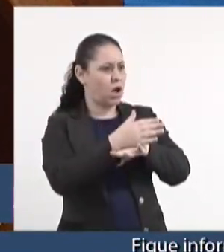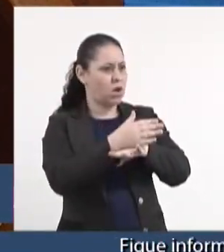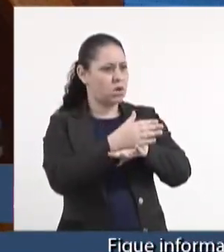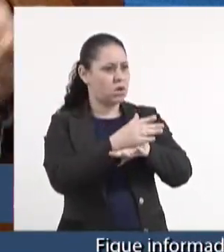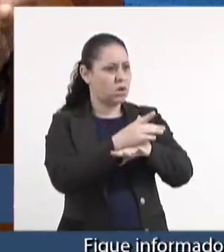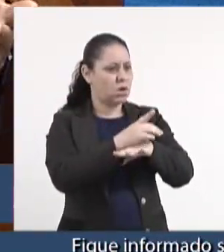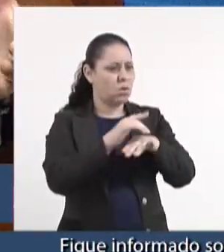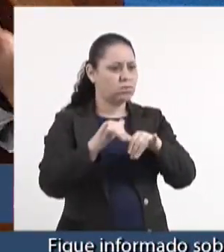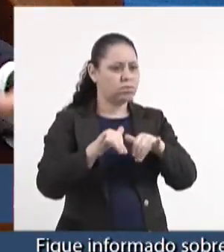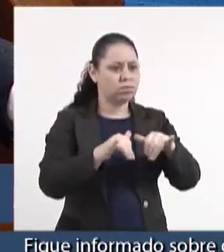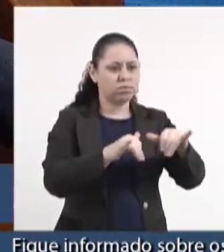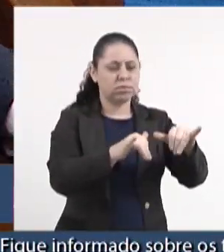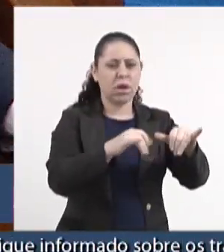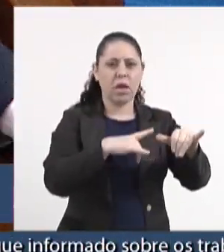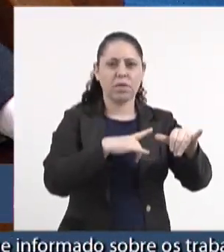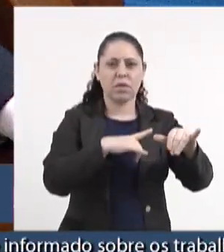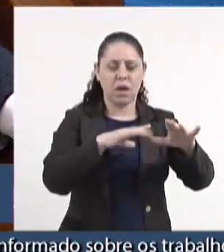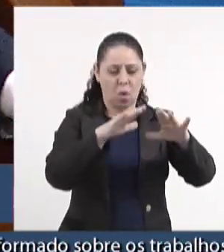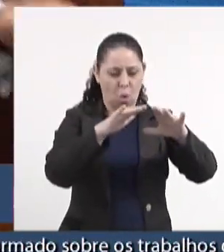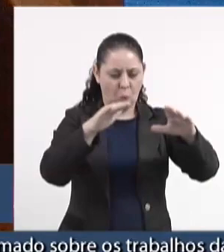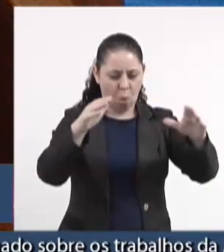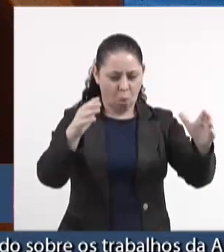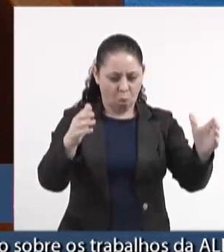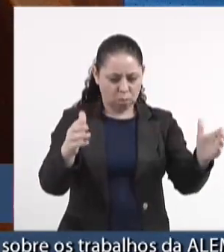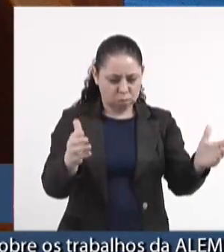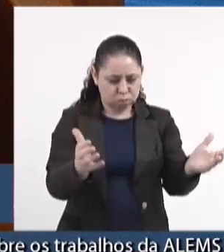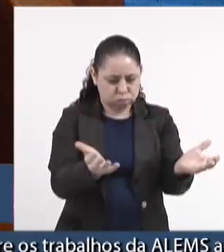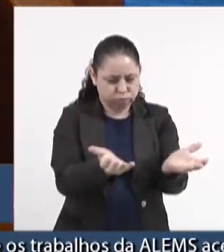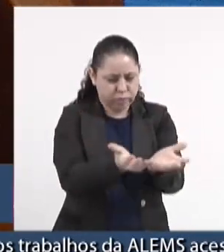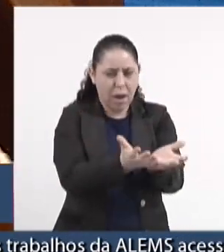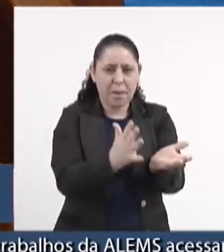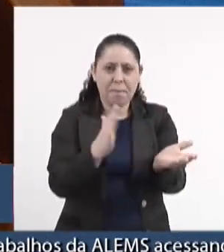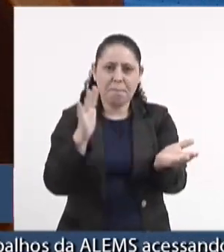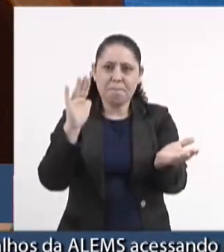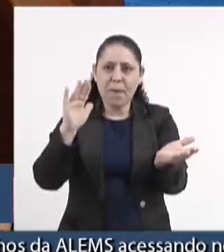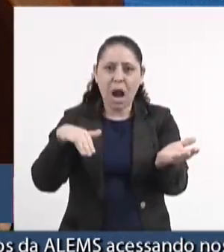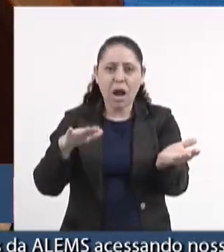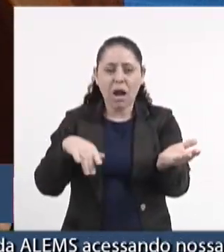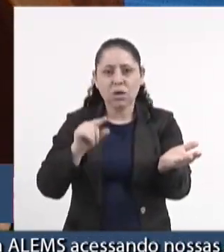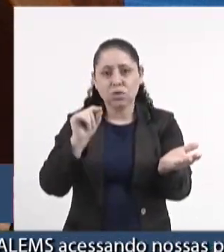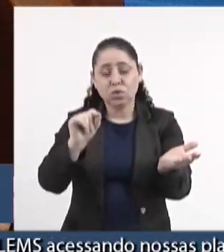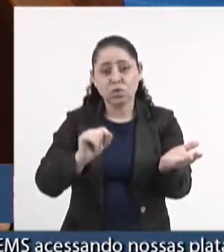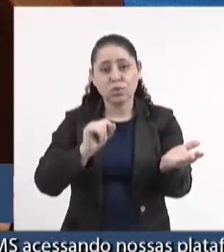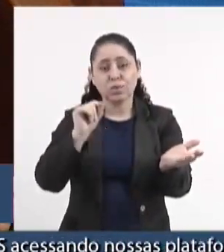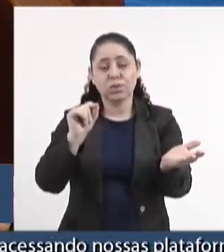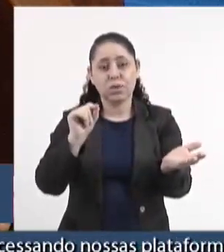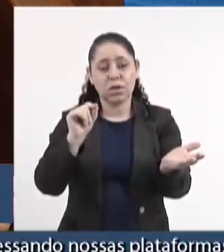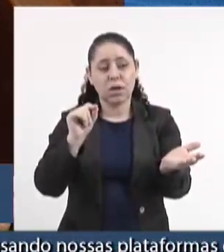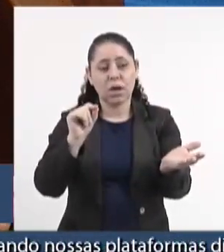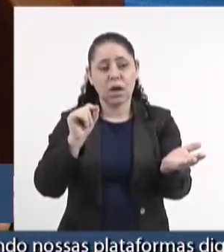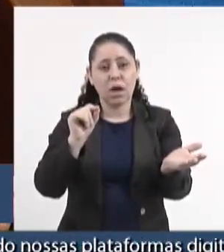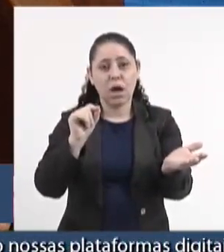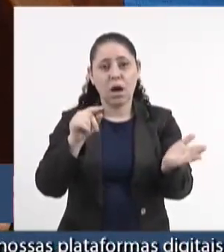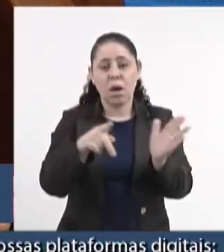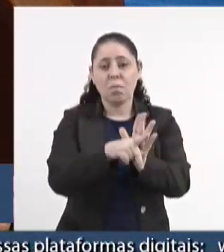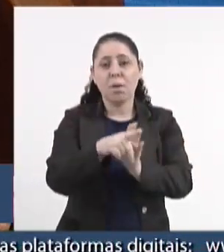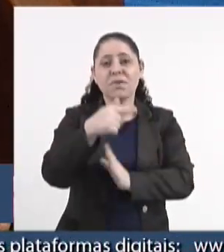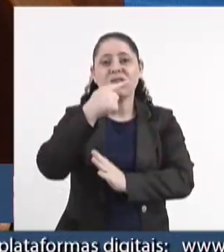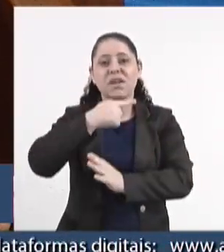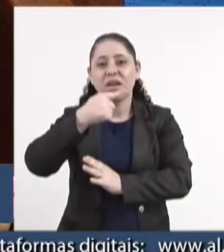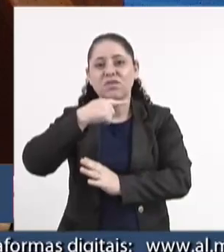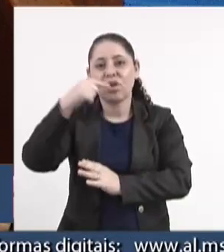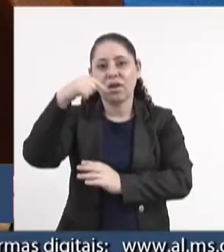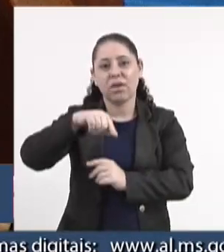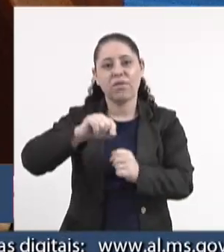atacado e tem uma mussarela que ela é mais barata do que a mussarela